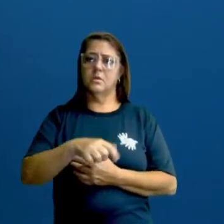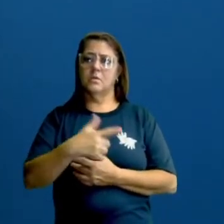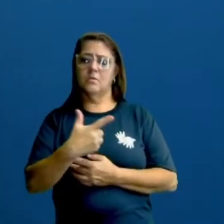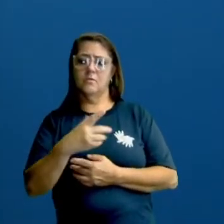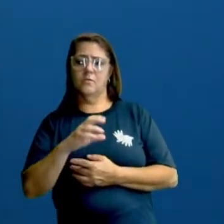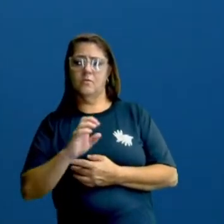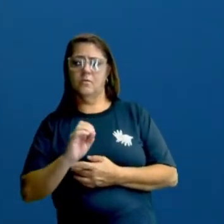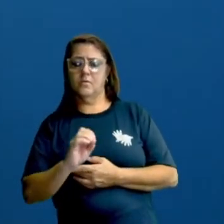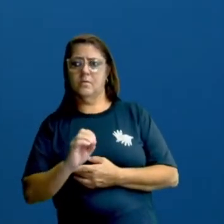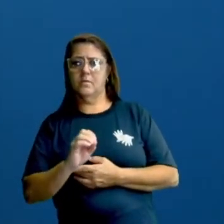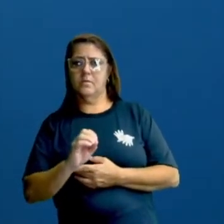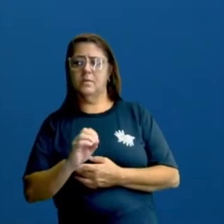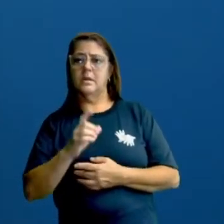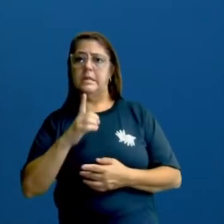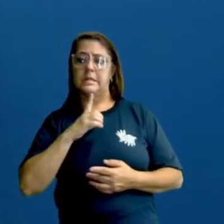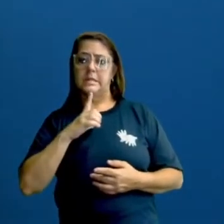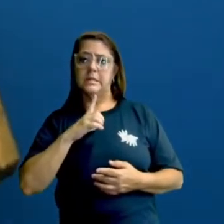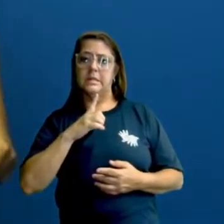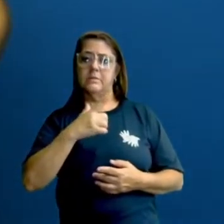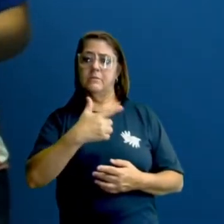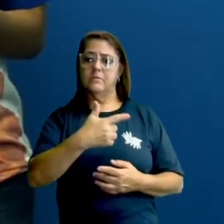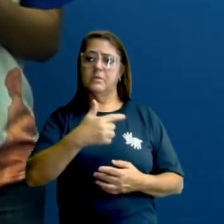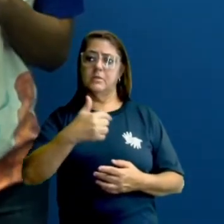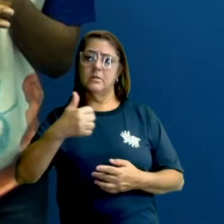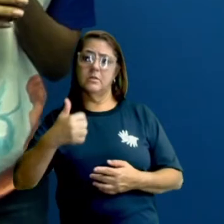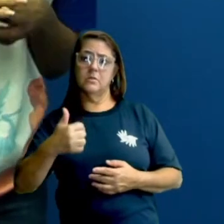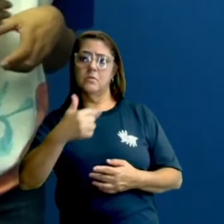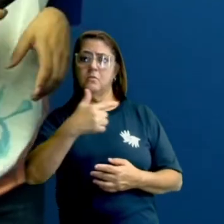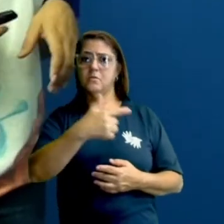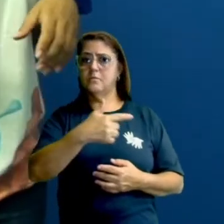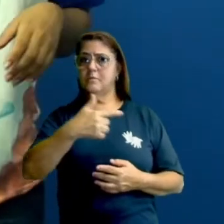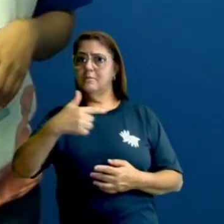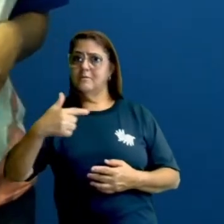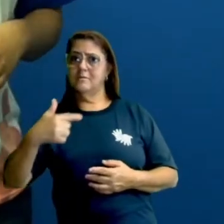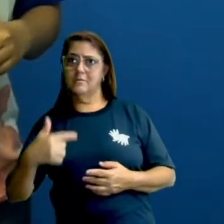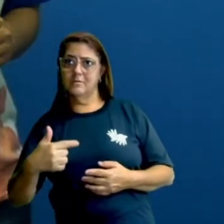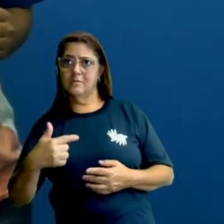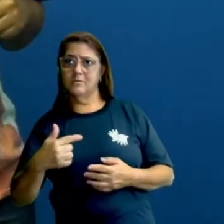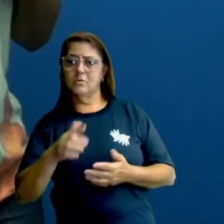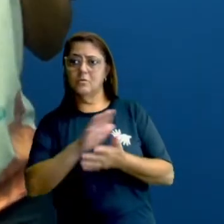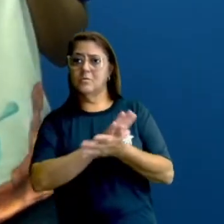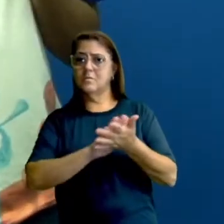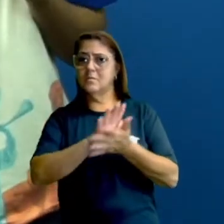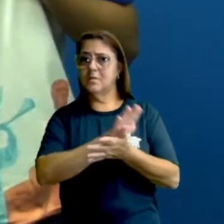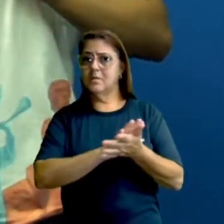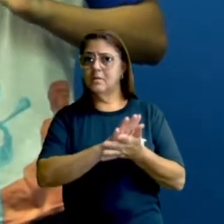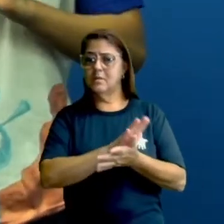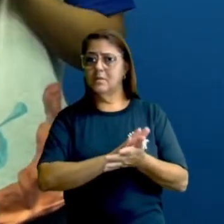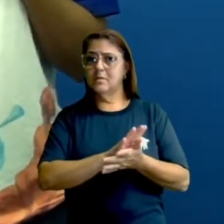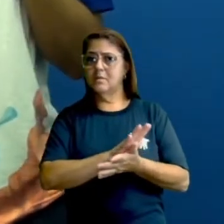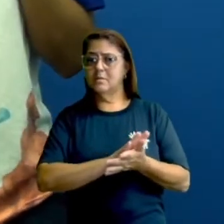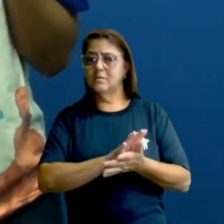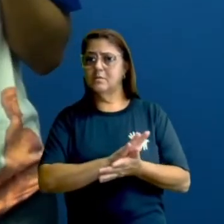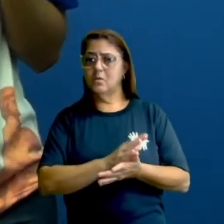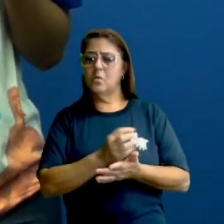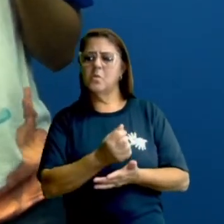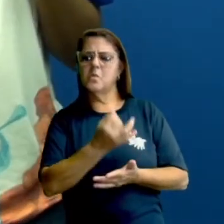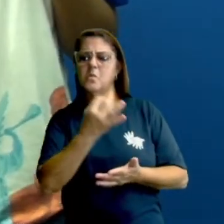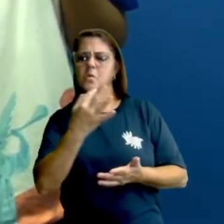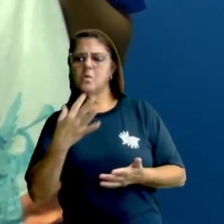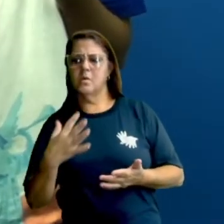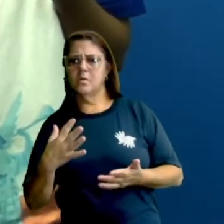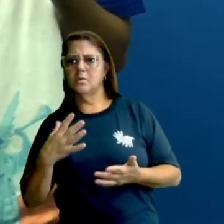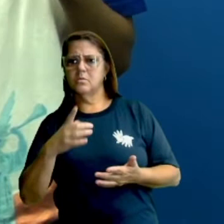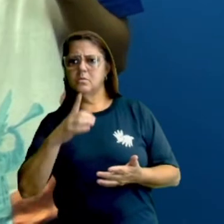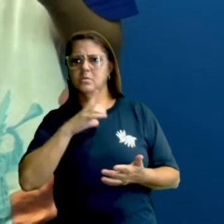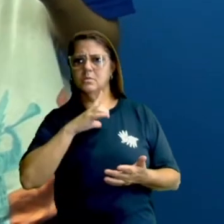19, 20, 21, 22. Então, ó, ficaram quantos